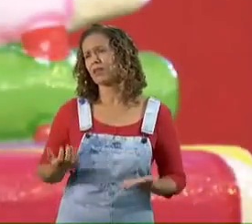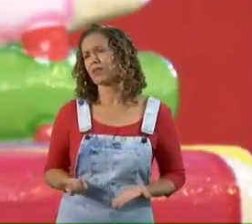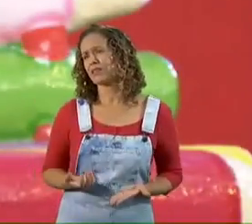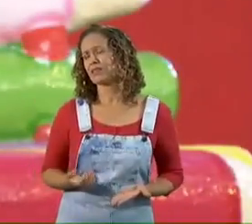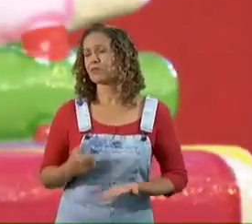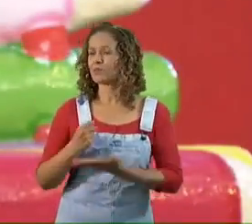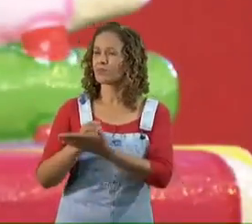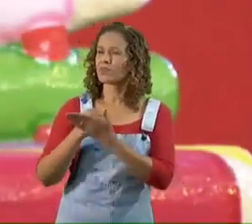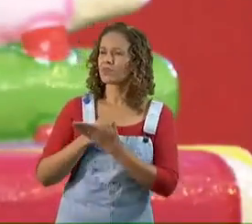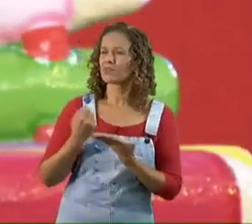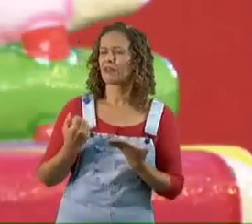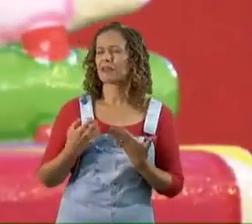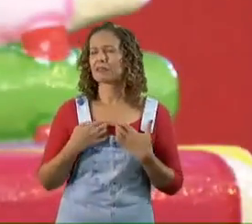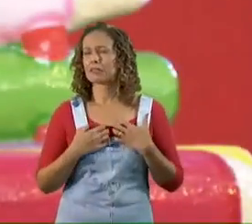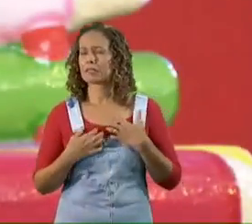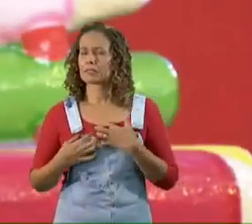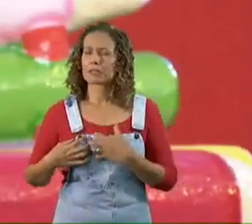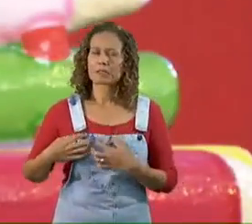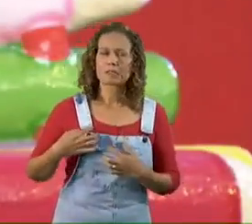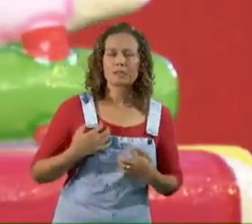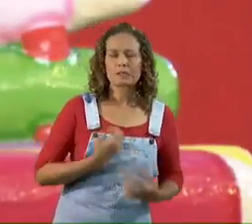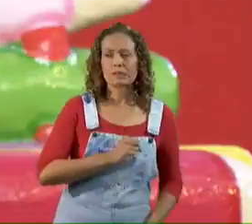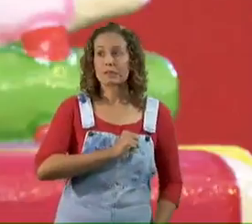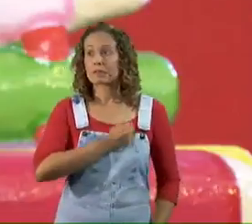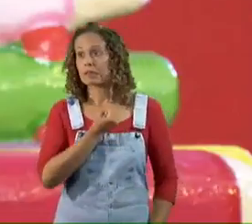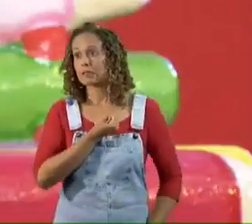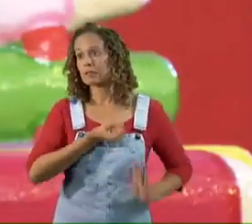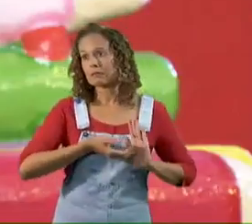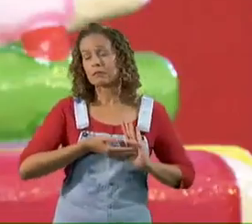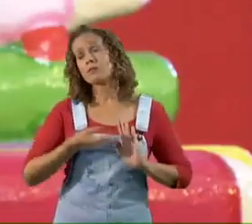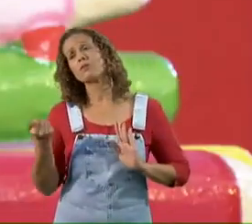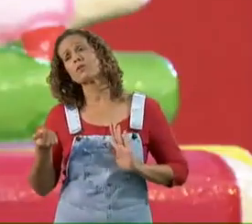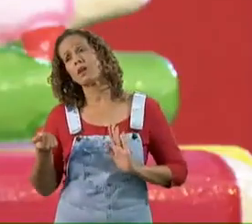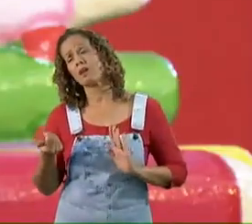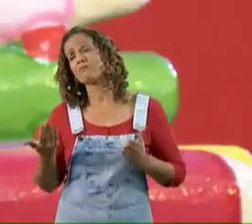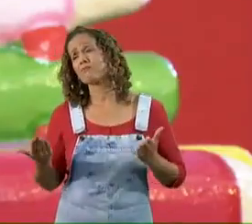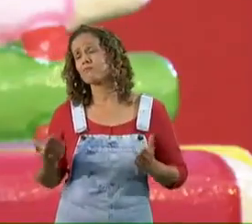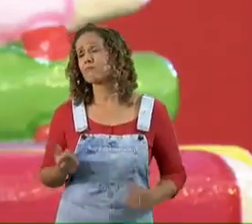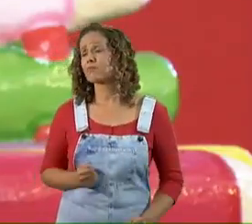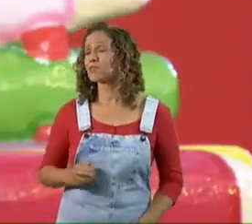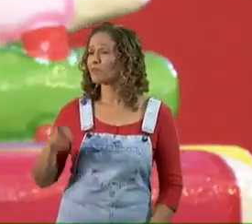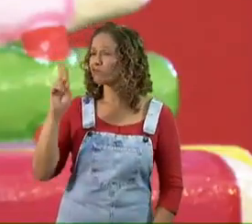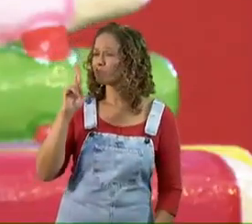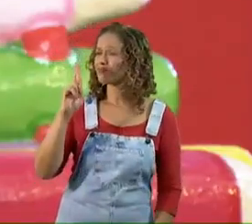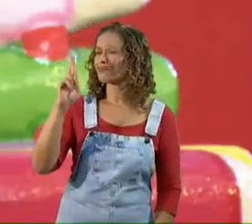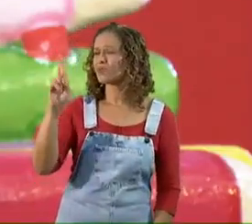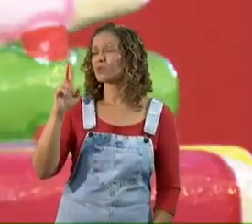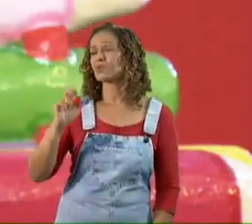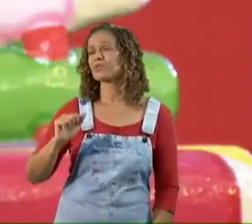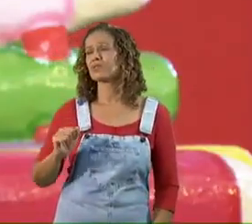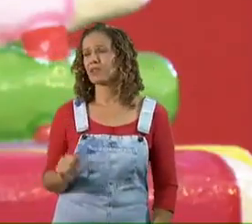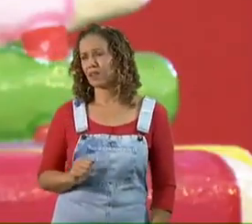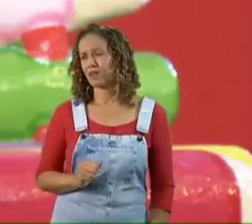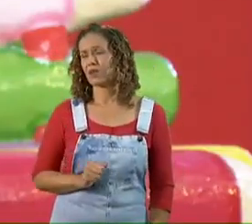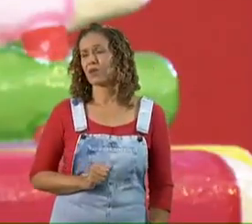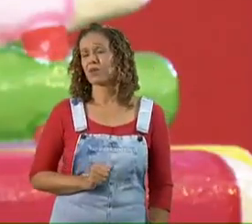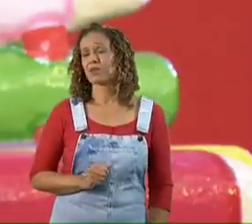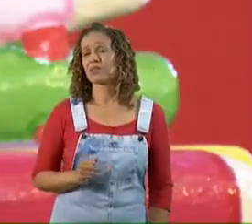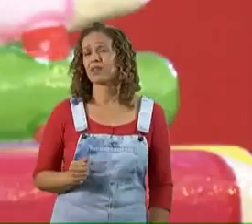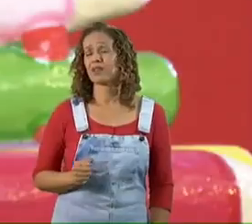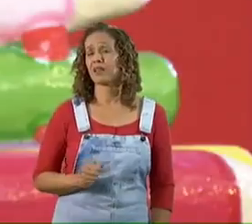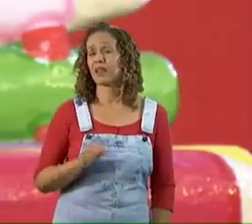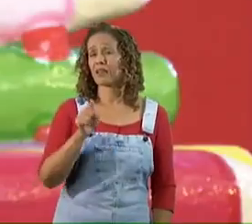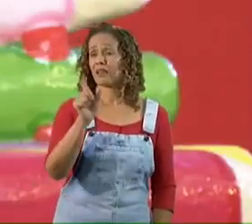para me ajudar a tirar esse rancor e todo esse ódio que eu tenho dela do meu coração. E que o Senhor encontre a vida dela